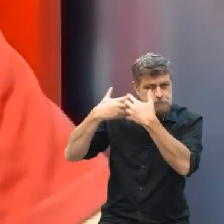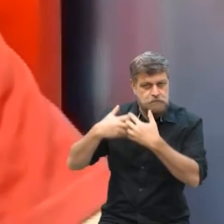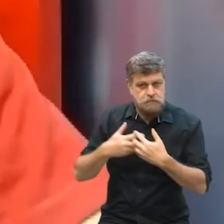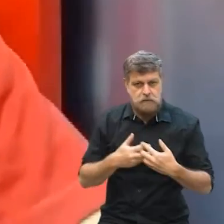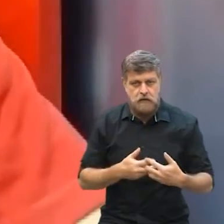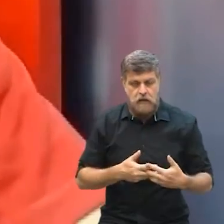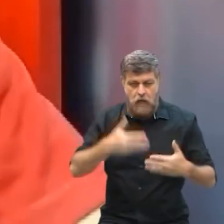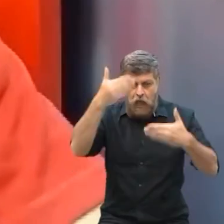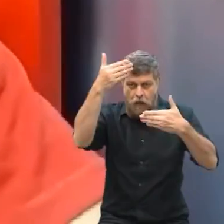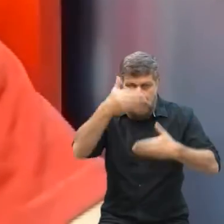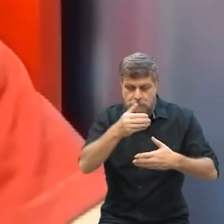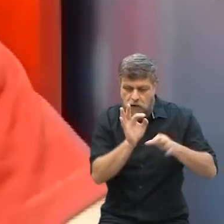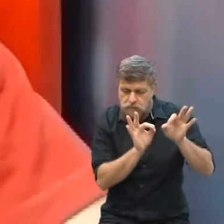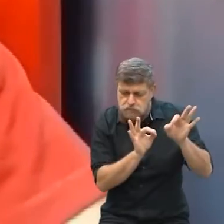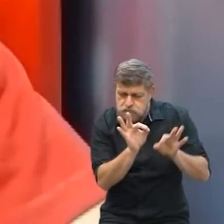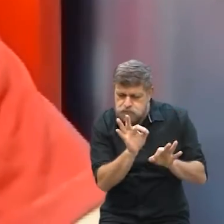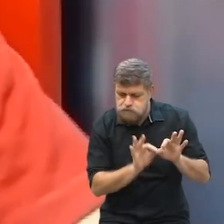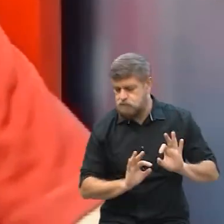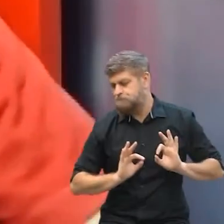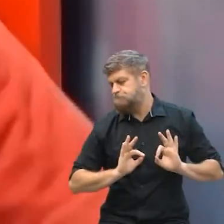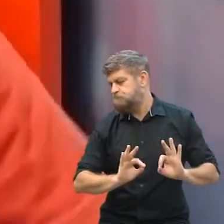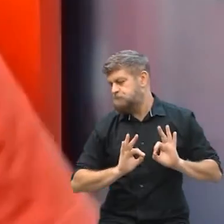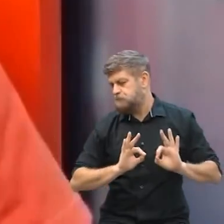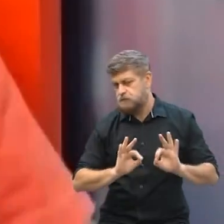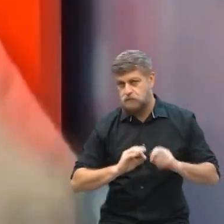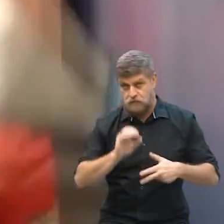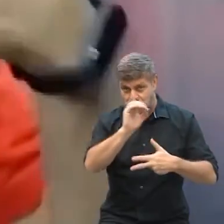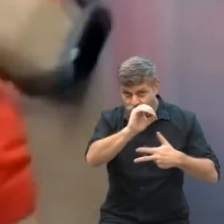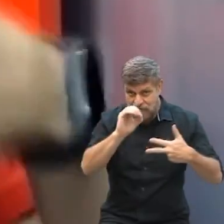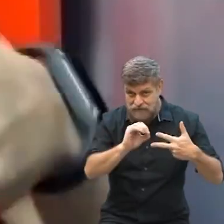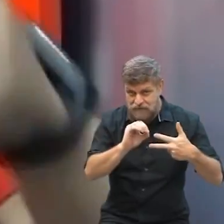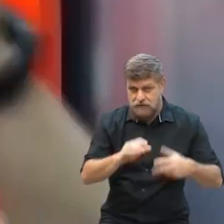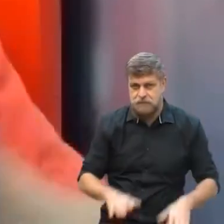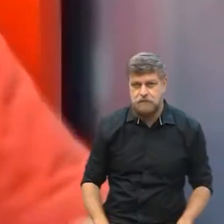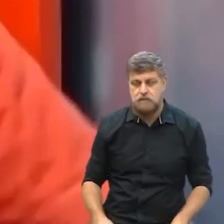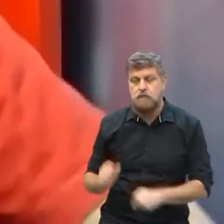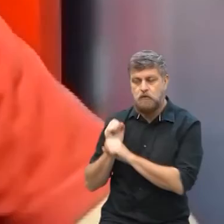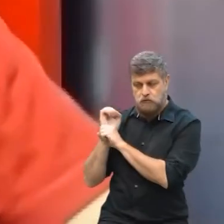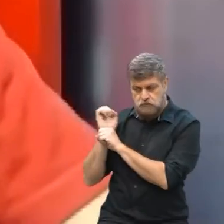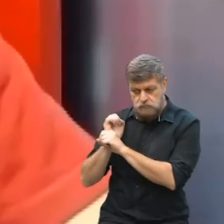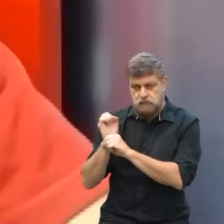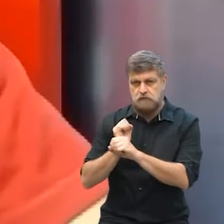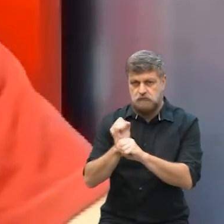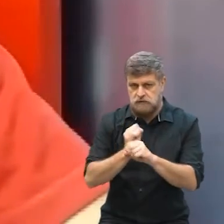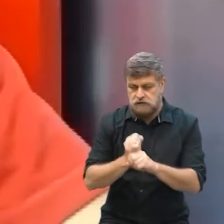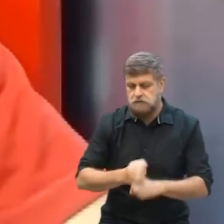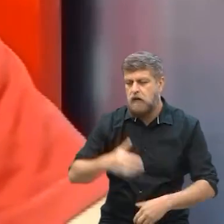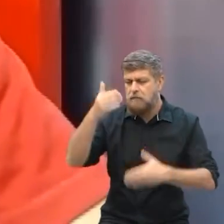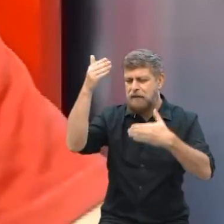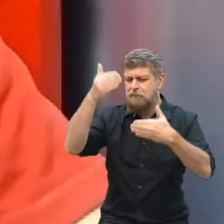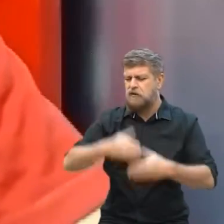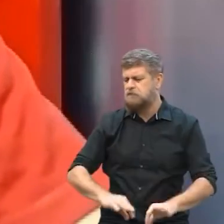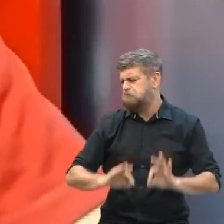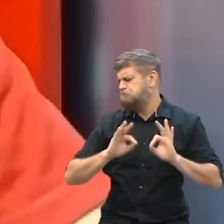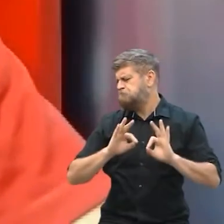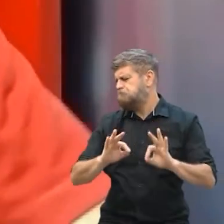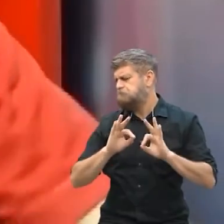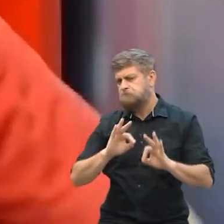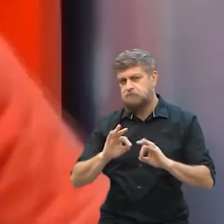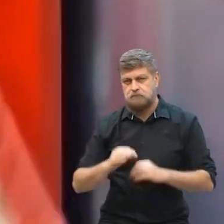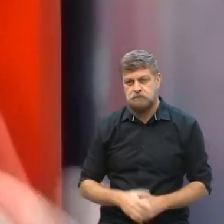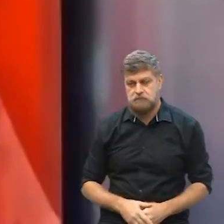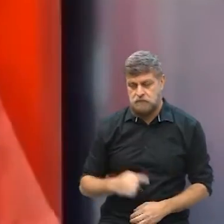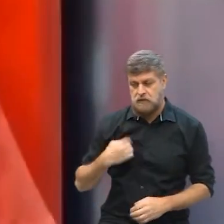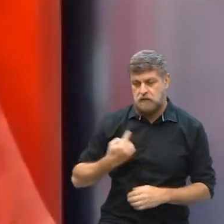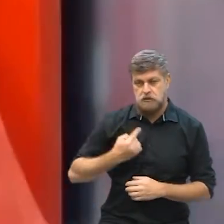bem elaborada, muito bem feita, pelo menos nos últimos anos ela foi assim, na